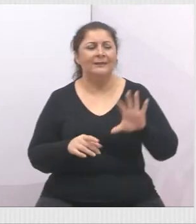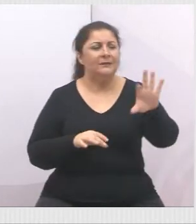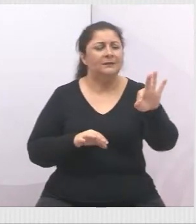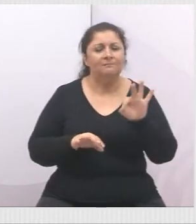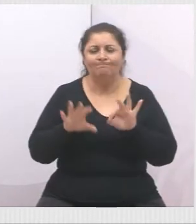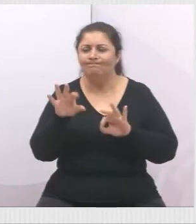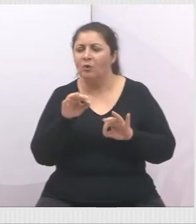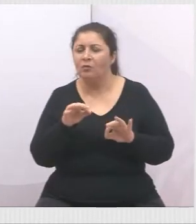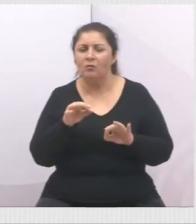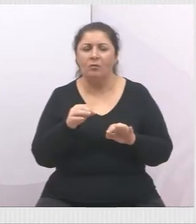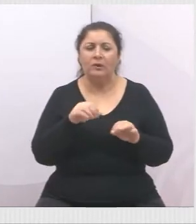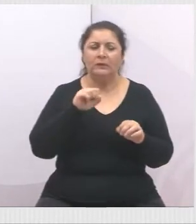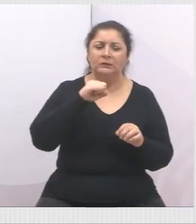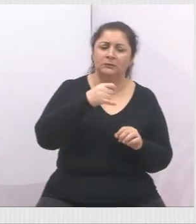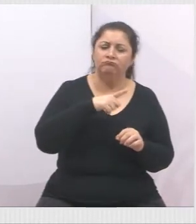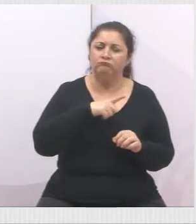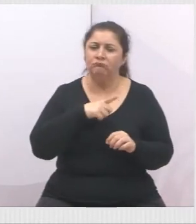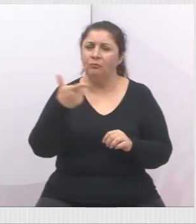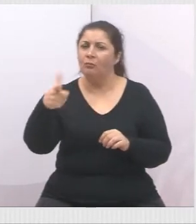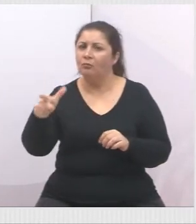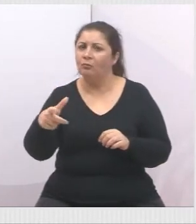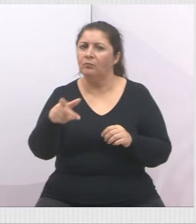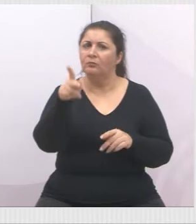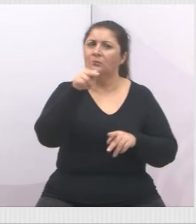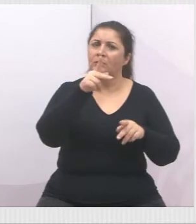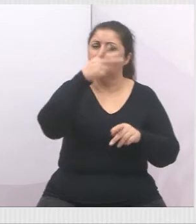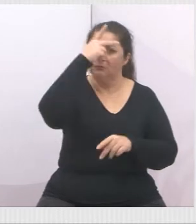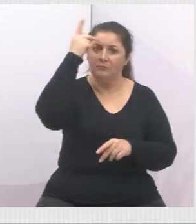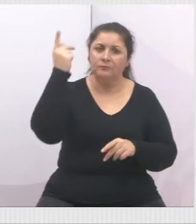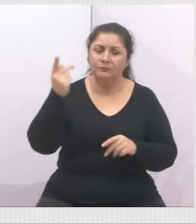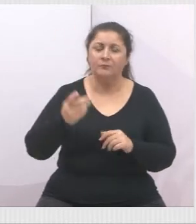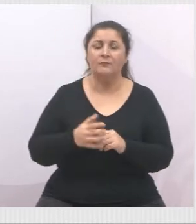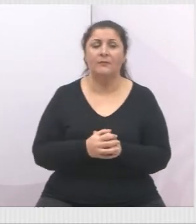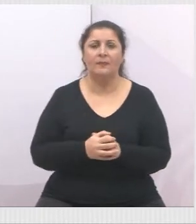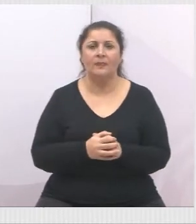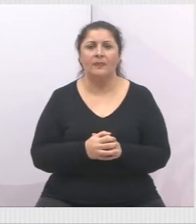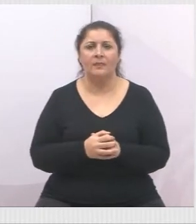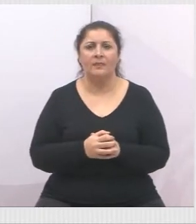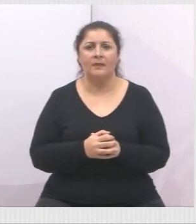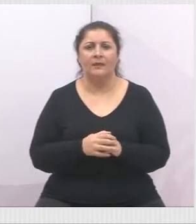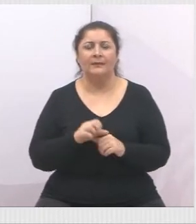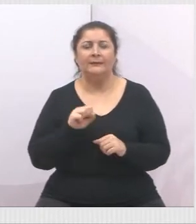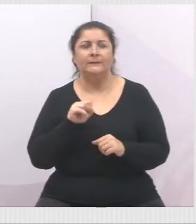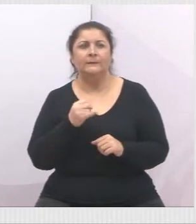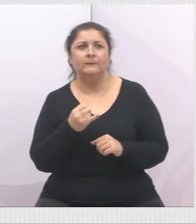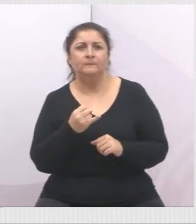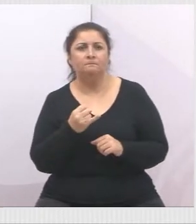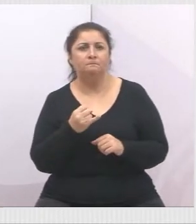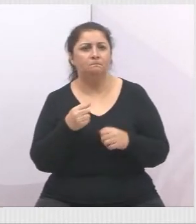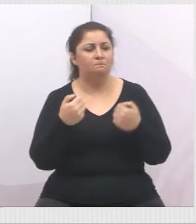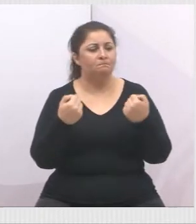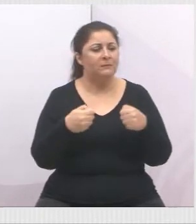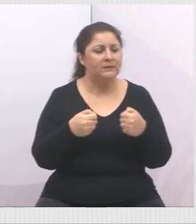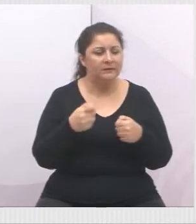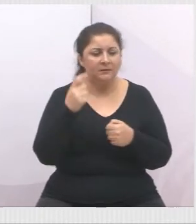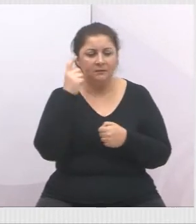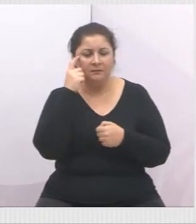onde envolvem outras pessoas, onde eu tenho que